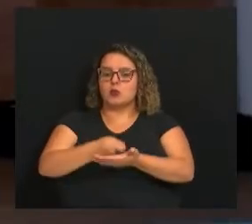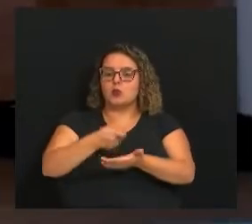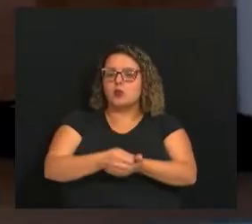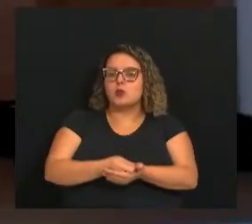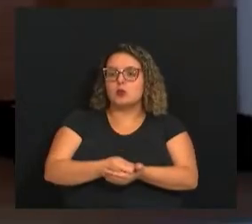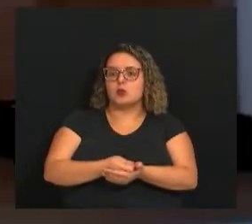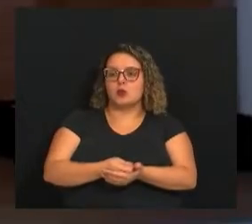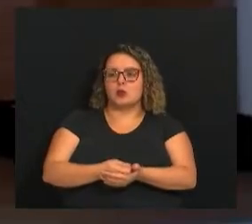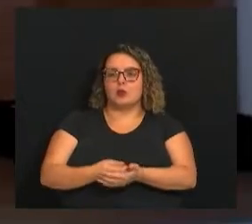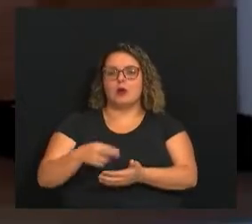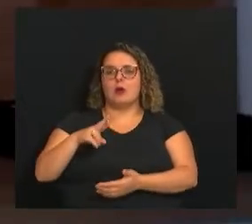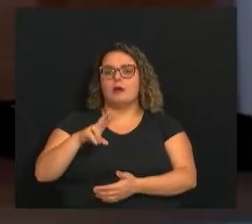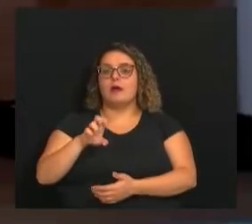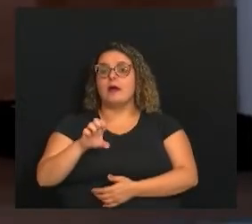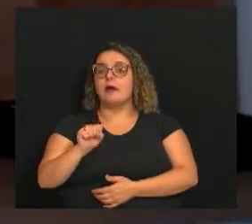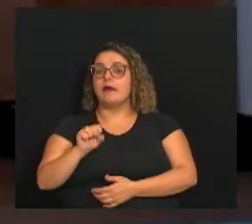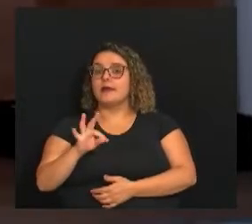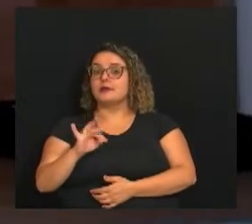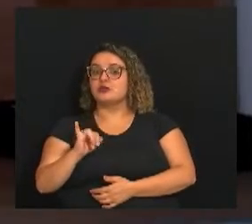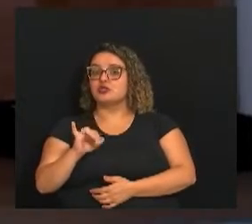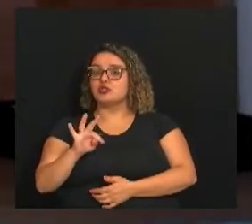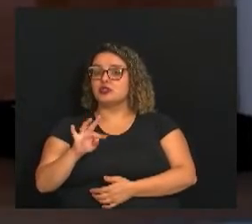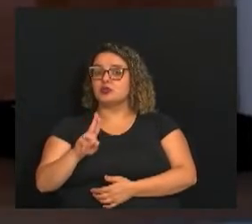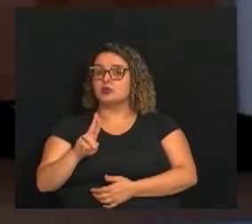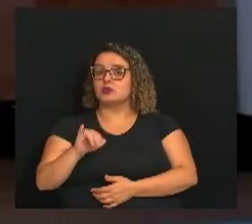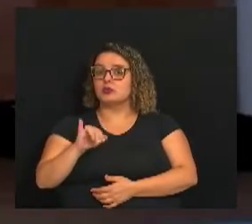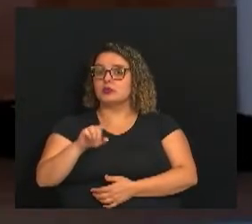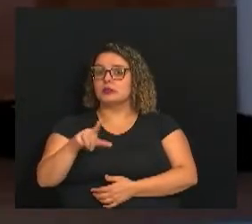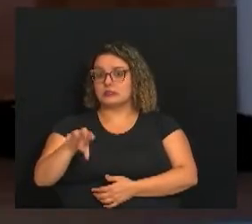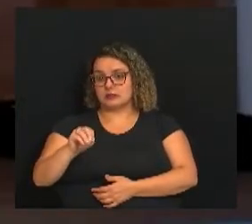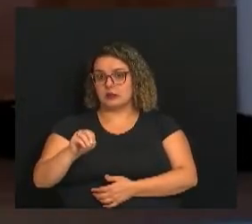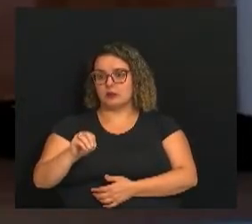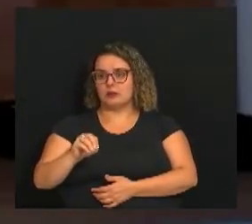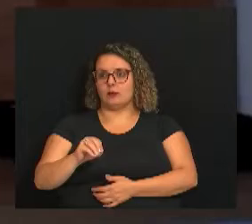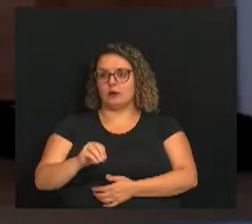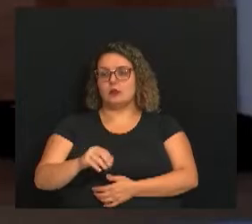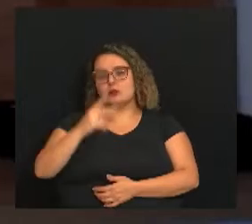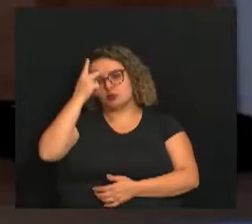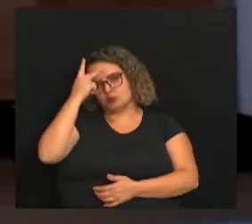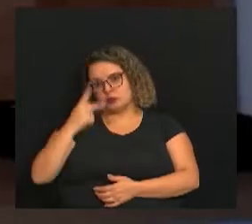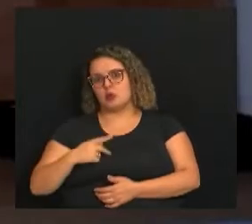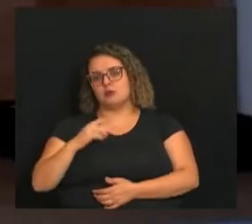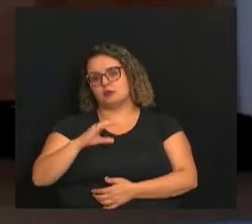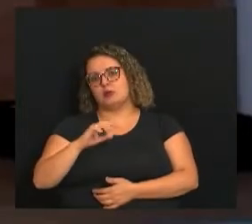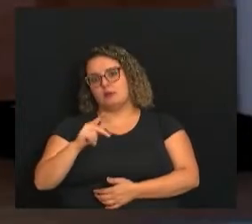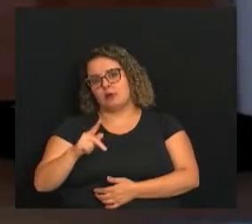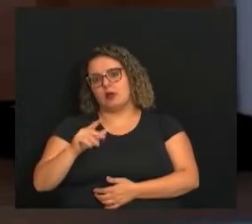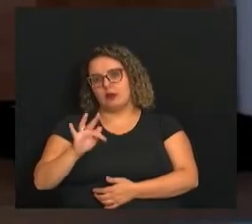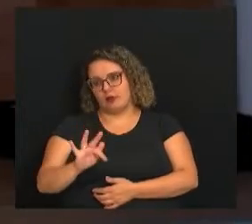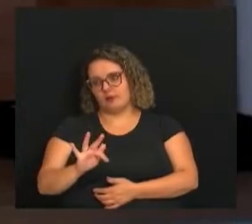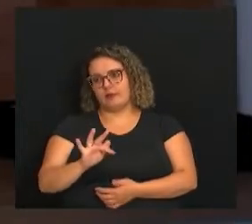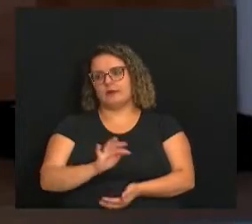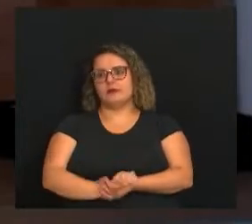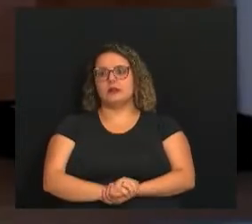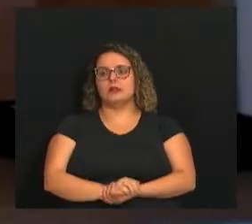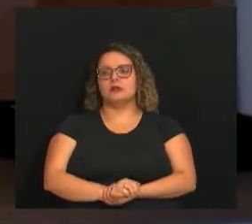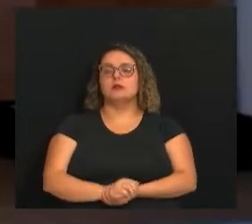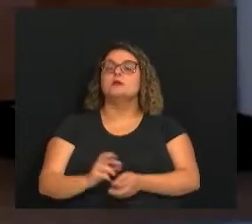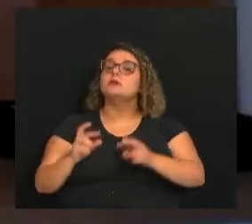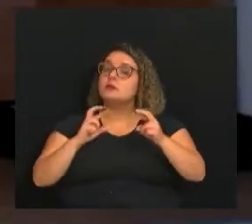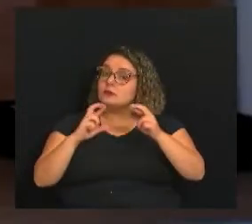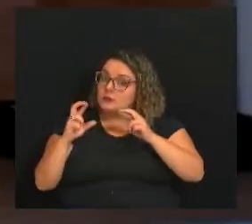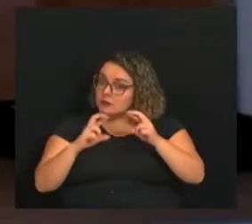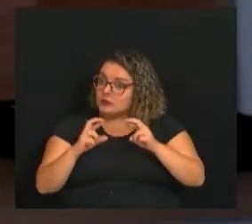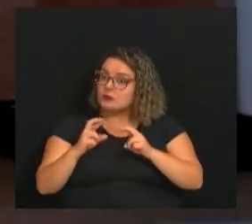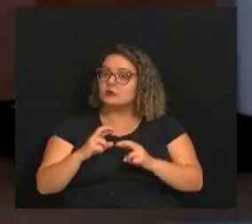da restituição é que a sua chave Pix seja o seu próprio CPF, que daí é um jeito dela verificar que a